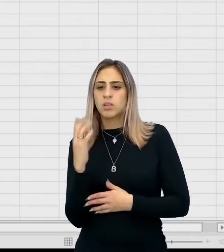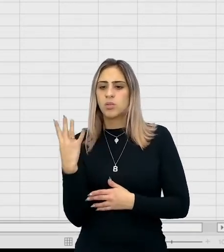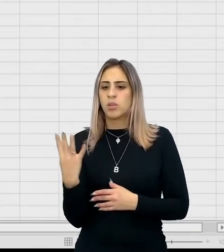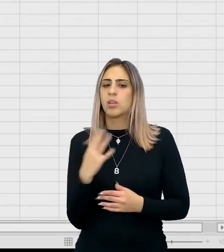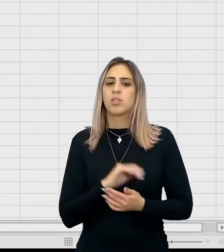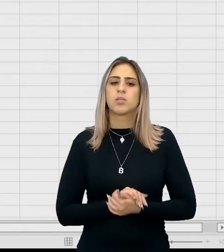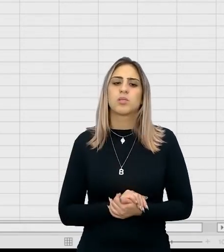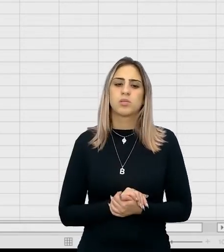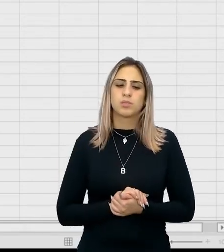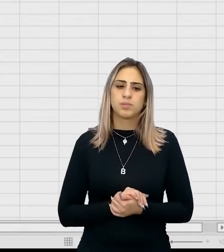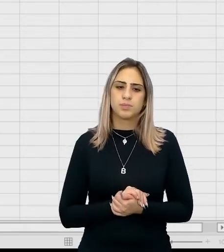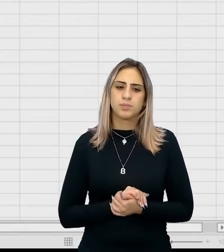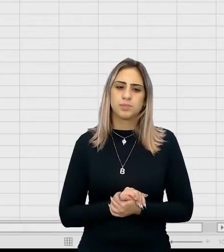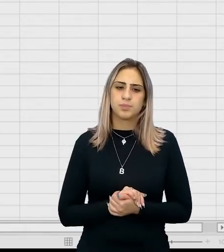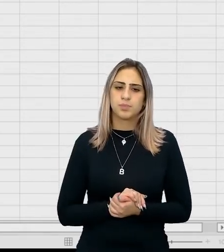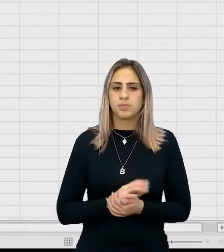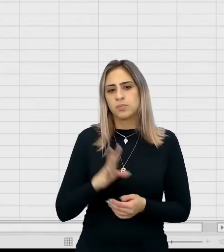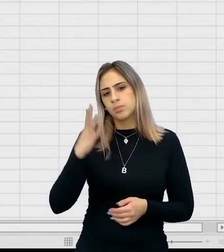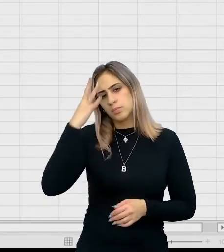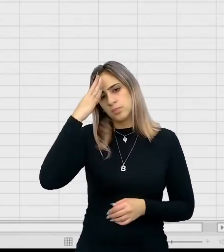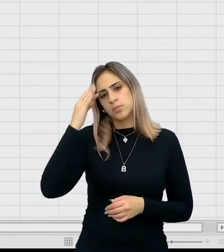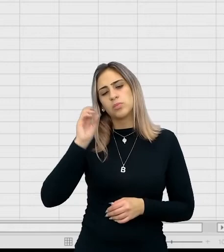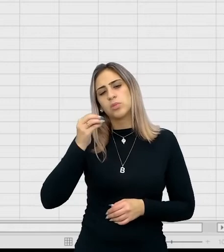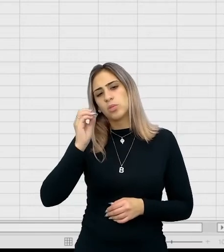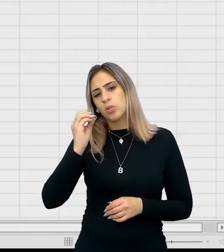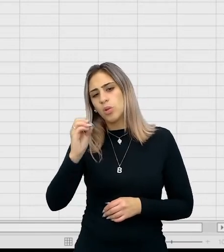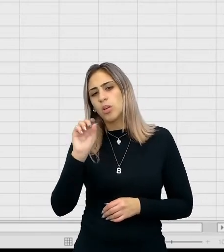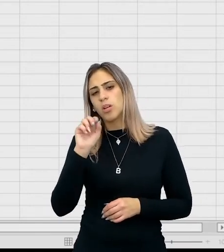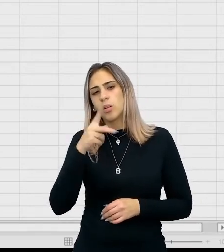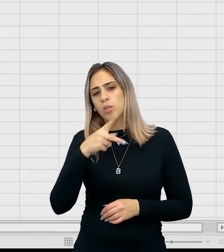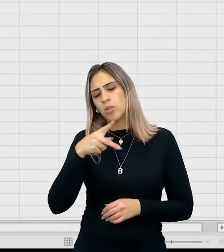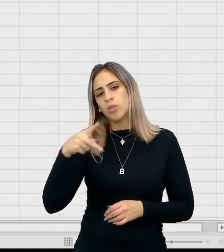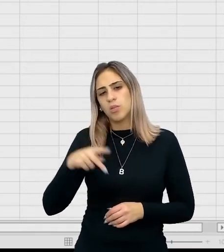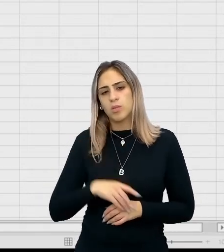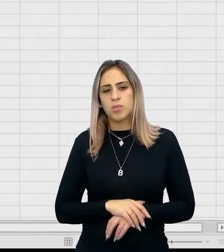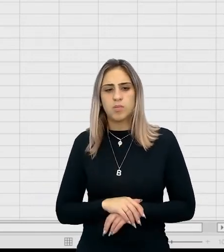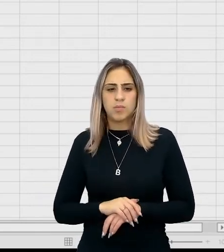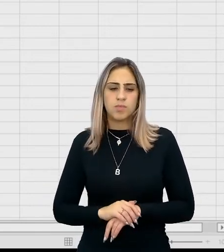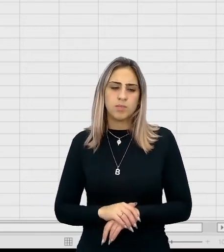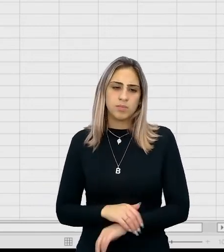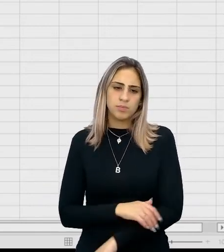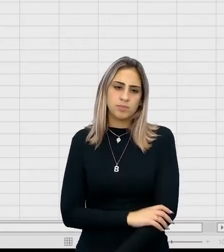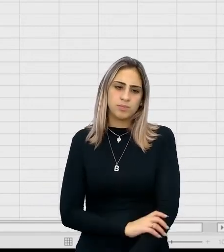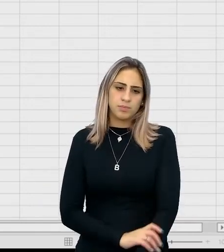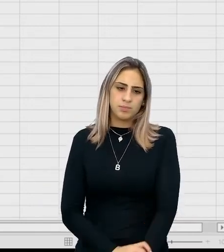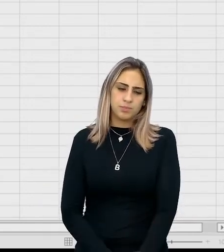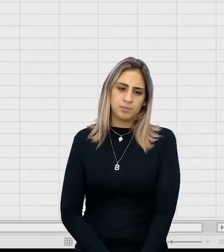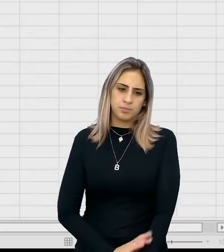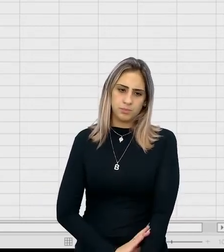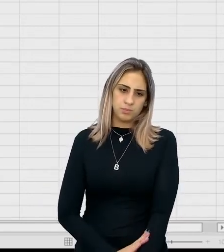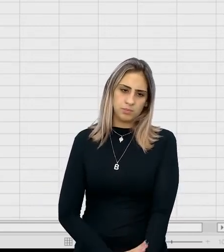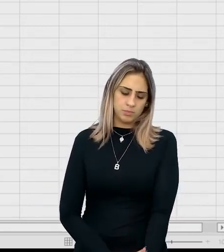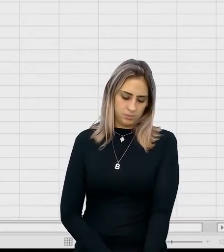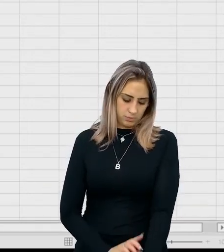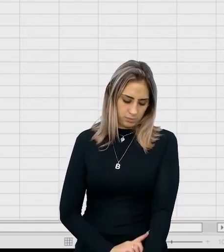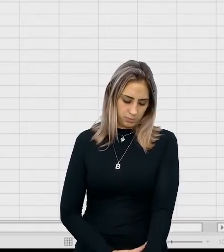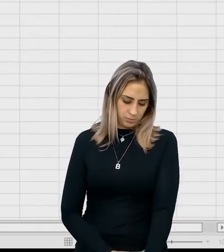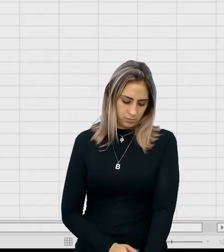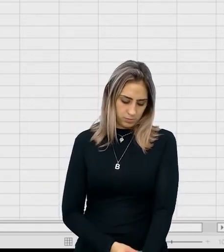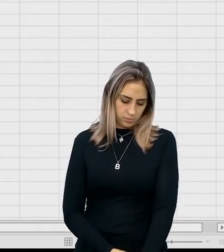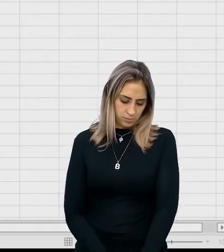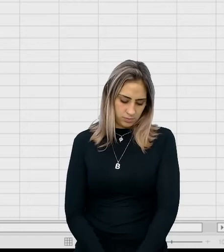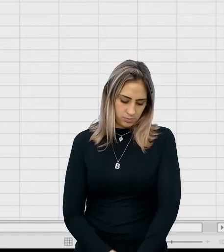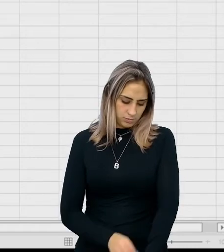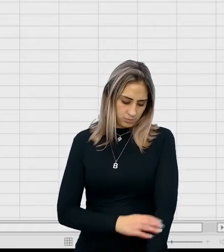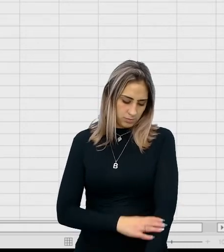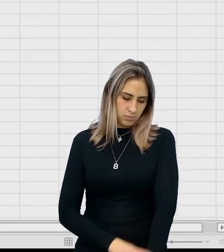1,04. Opa. Não esquecem de colocar o igual. Primeiro vamos fazer os cálculos, depois a gente tabela tudo. Igual, abre